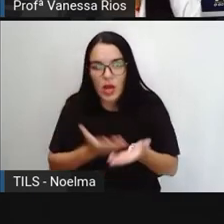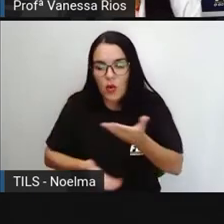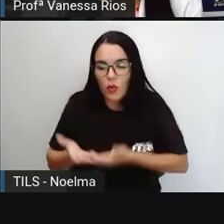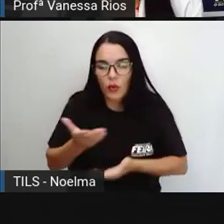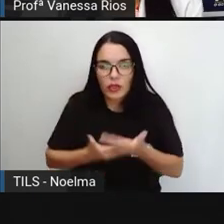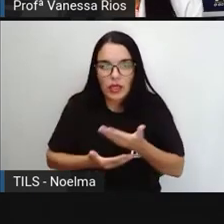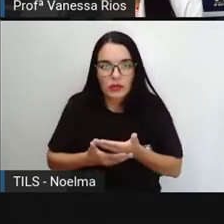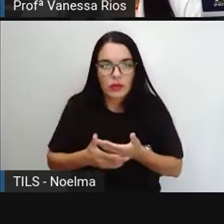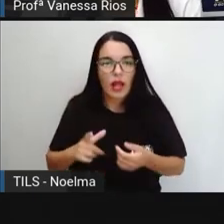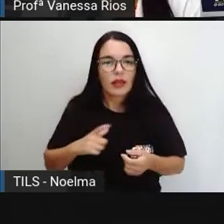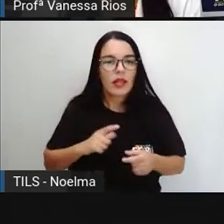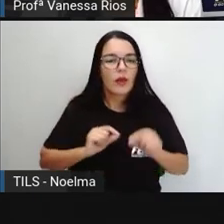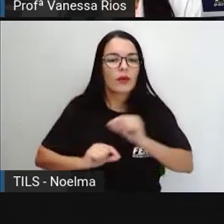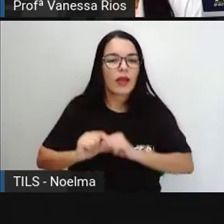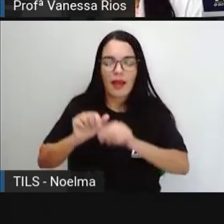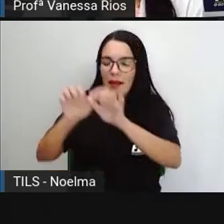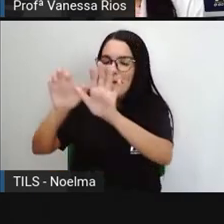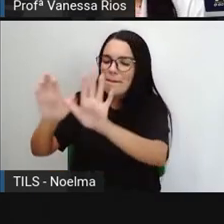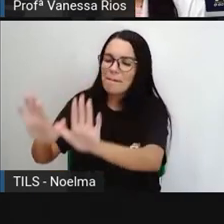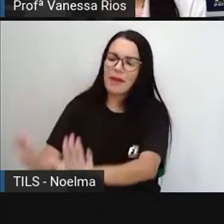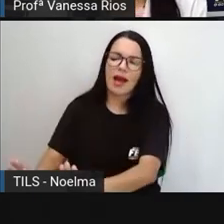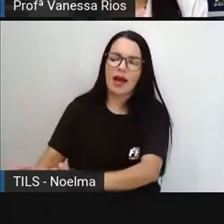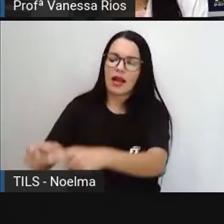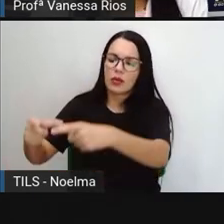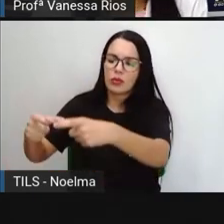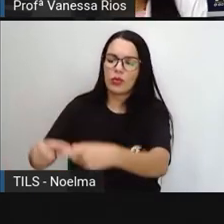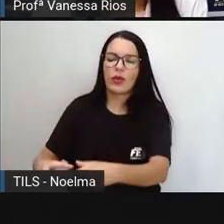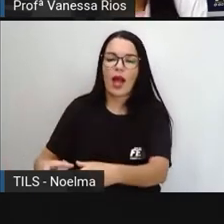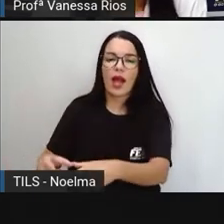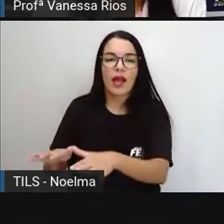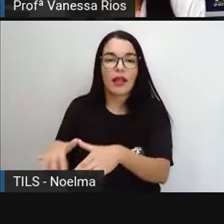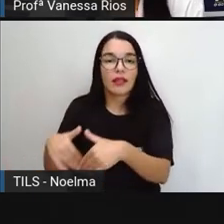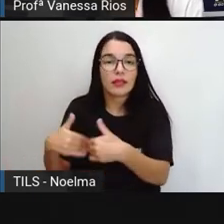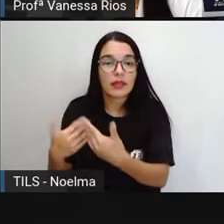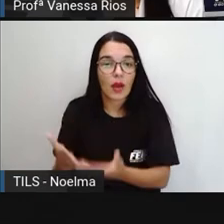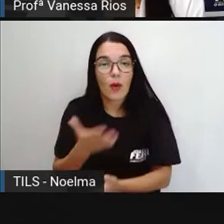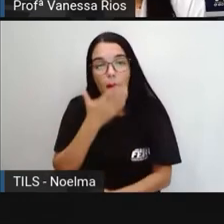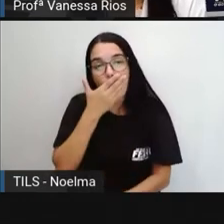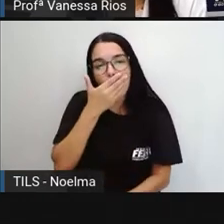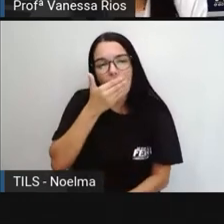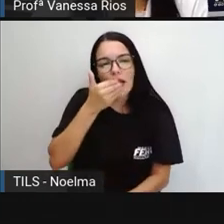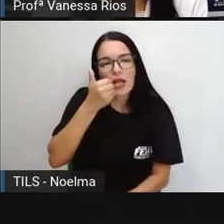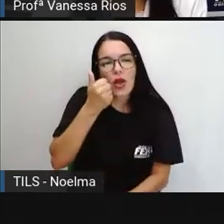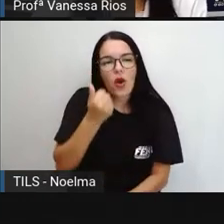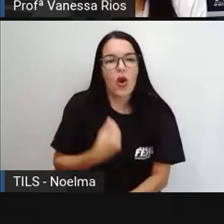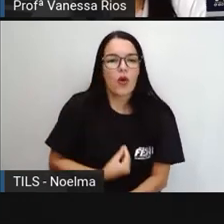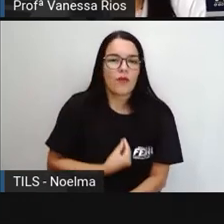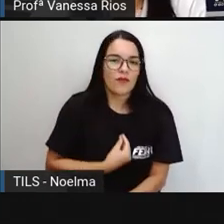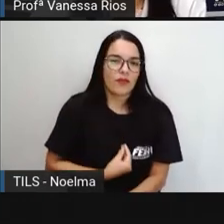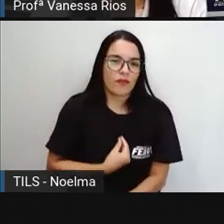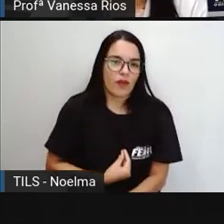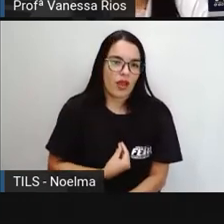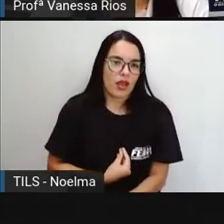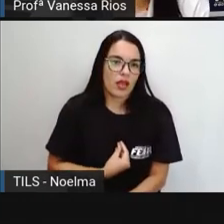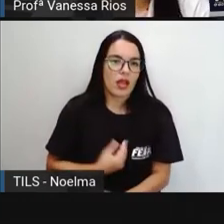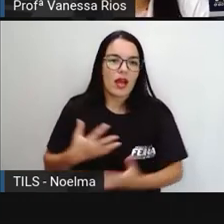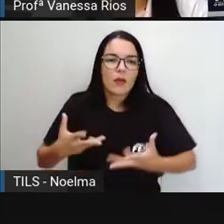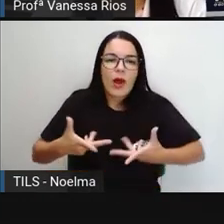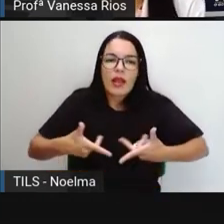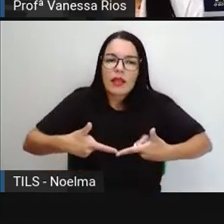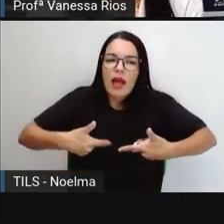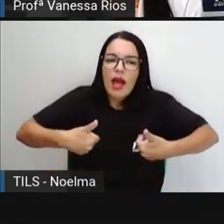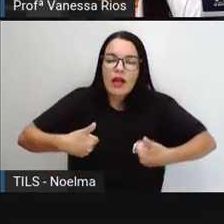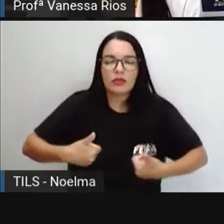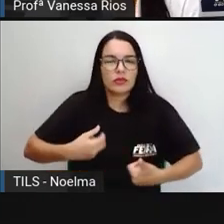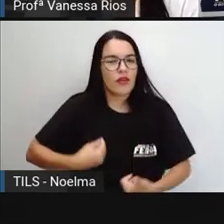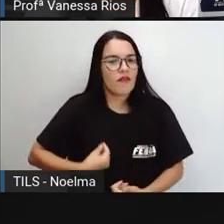vida. Então, o não depender mais do espaço, né, do que o ambiente poderia oferecer por um determinado tempo,